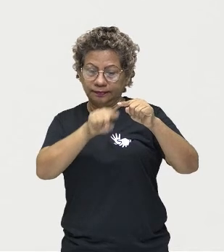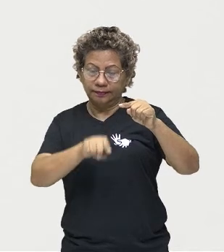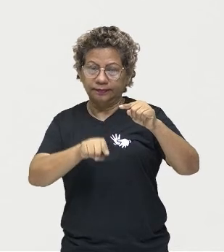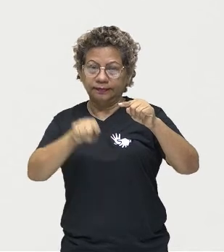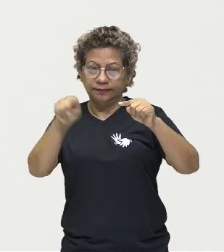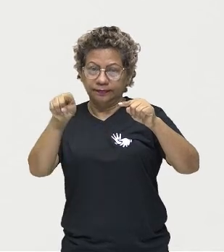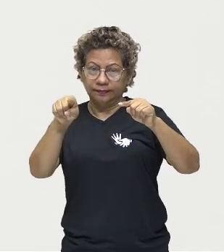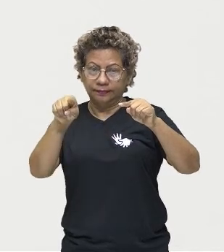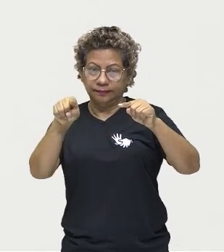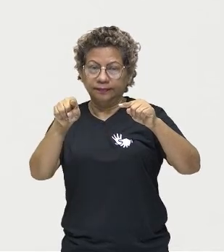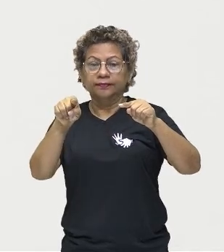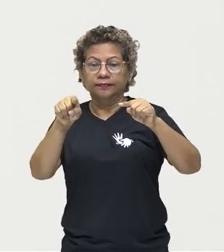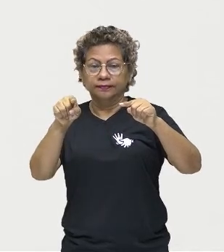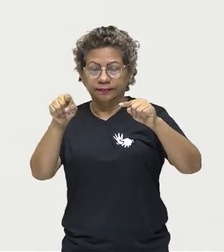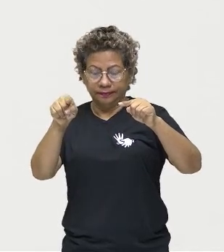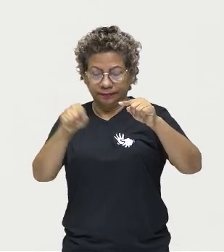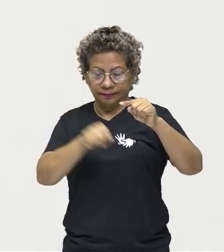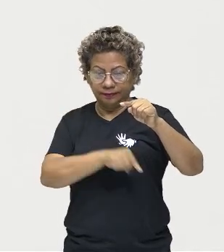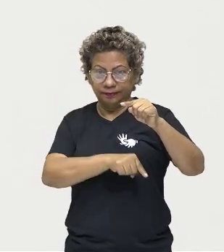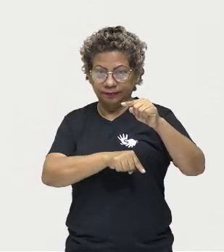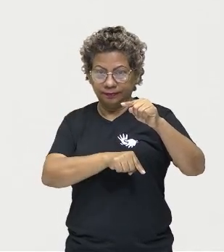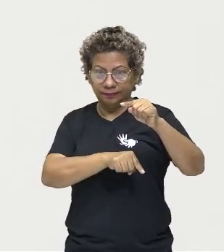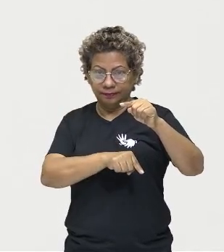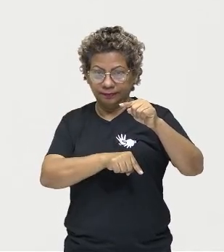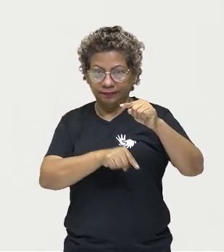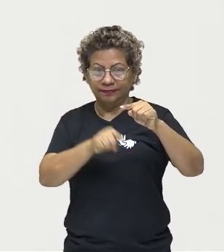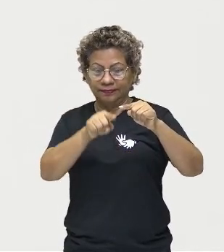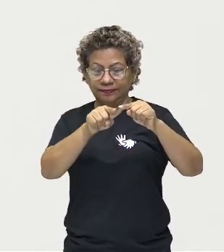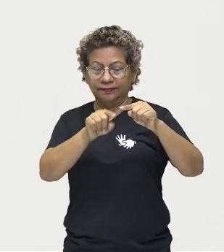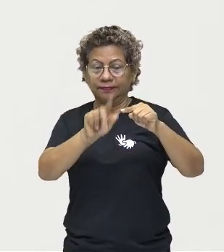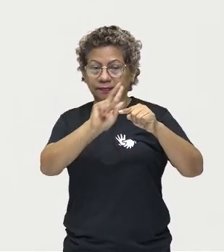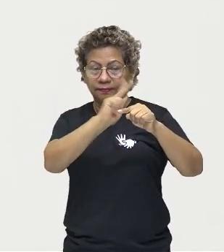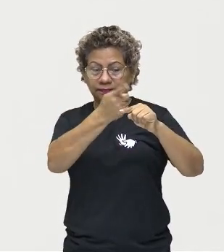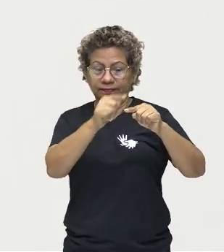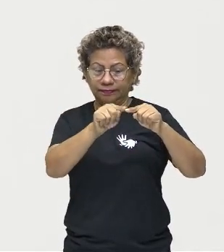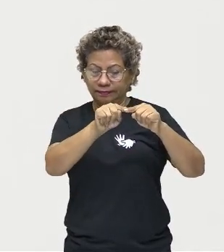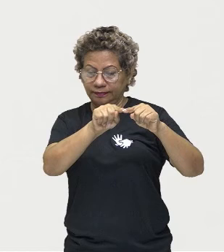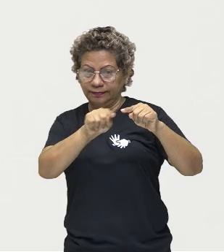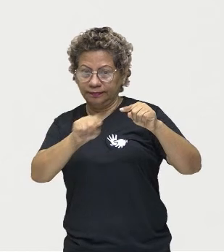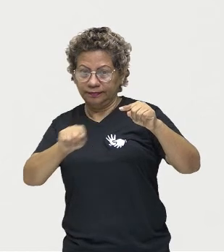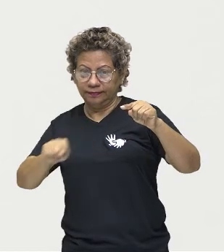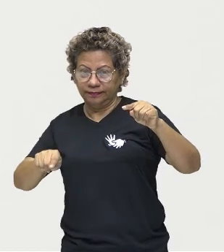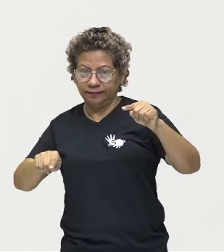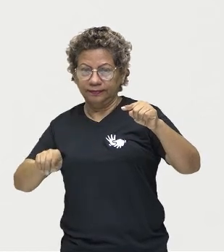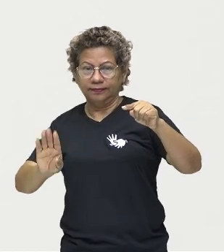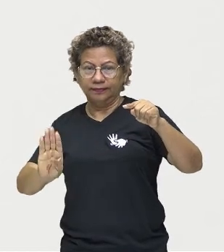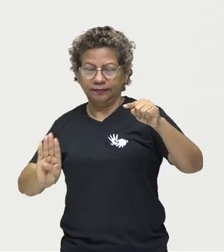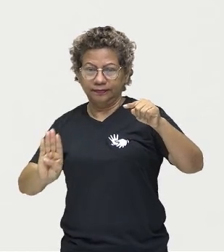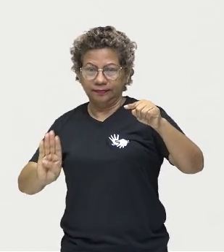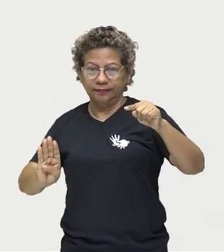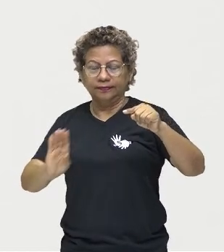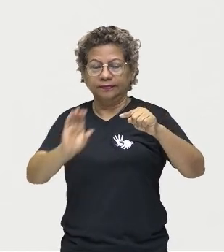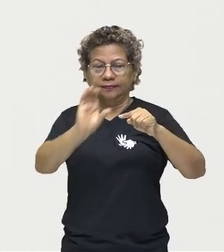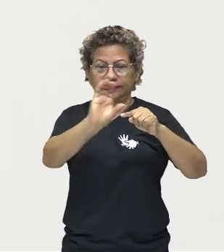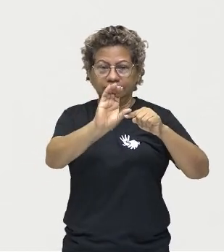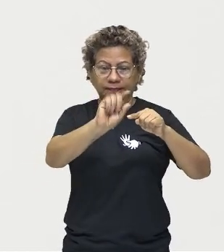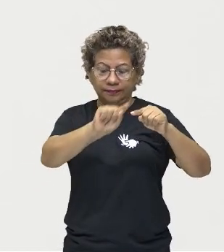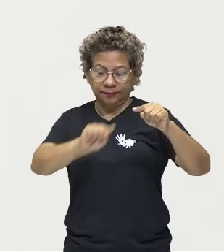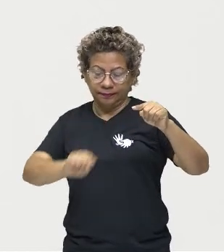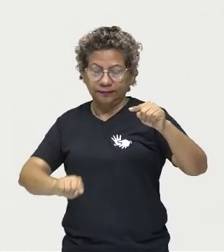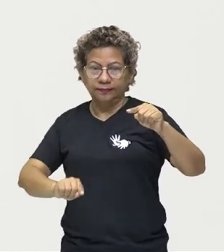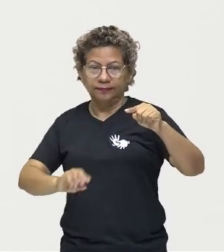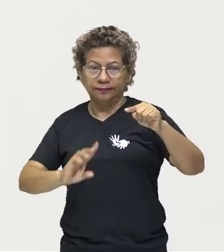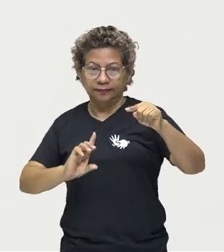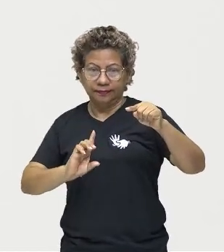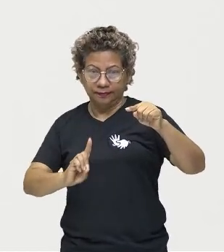em uma razão de 2/3 até o lado oposto ao